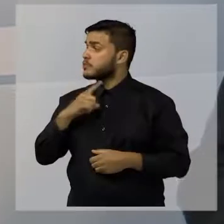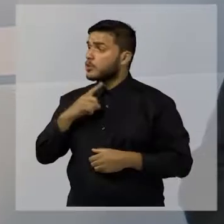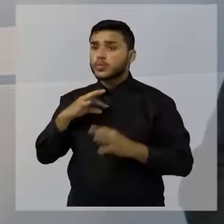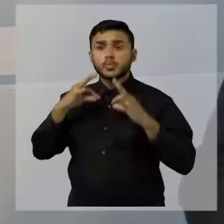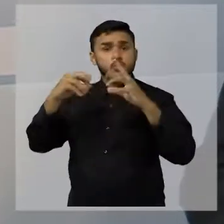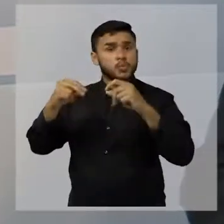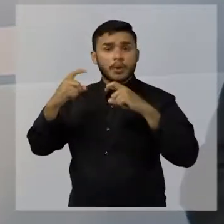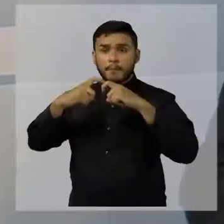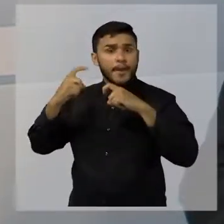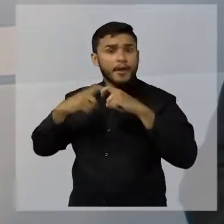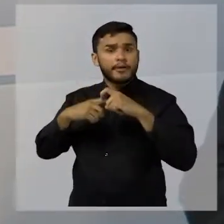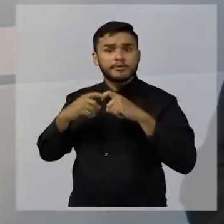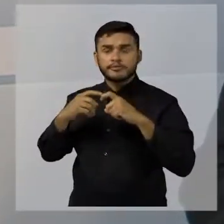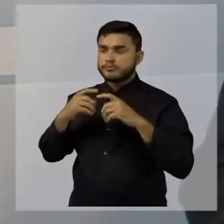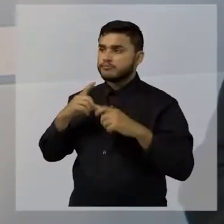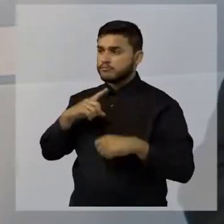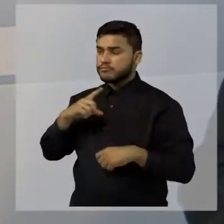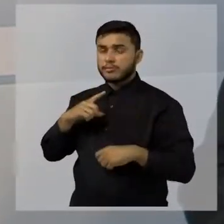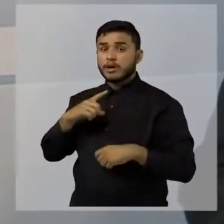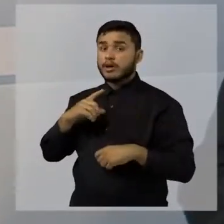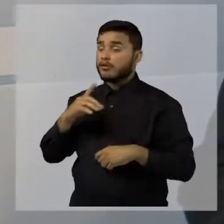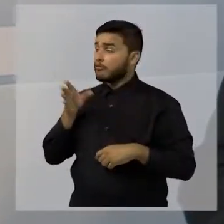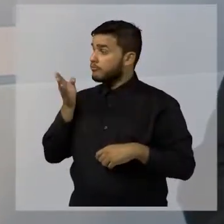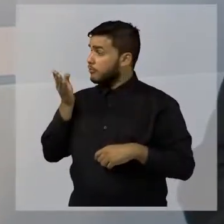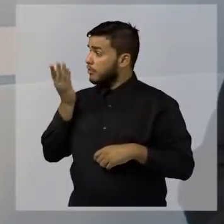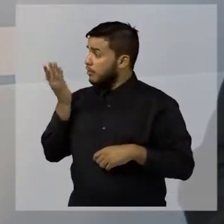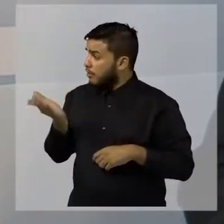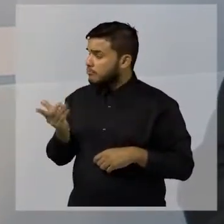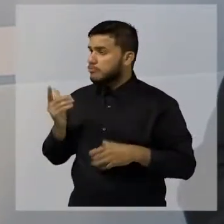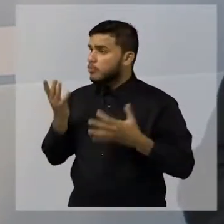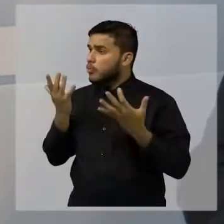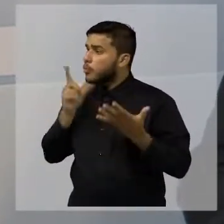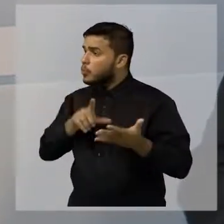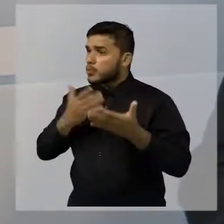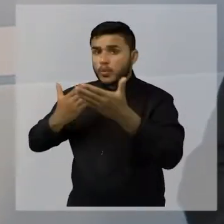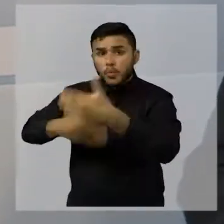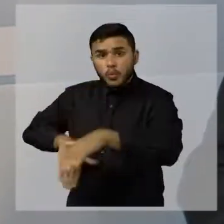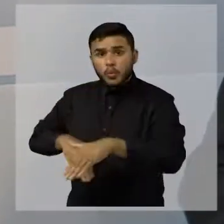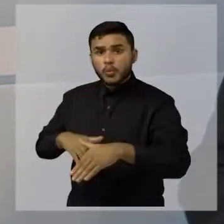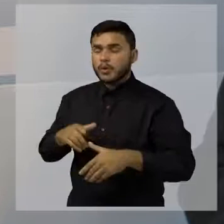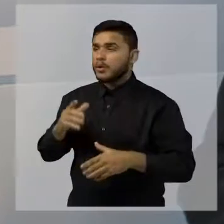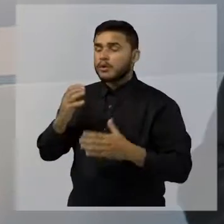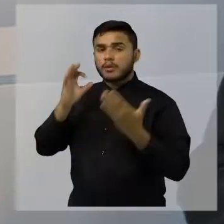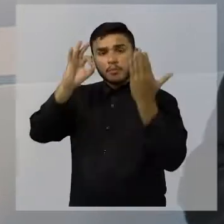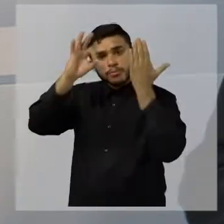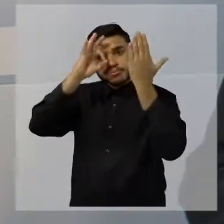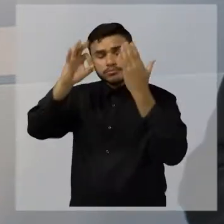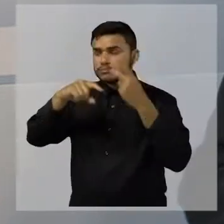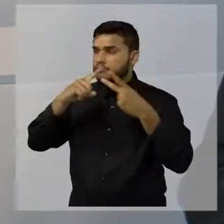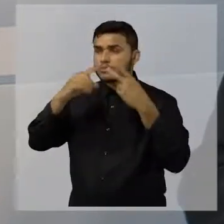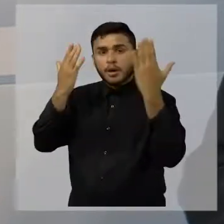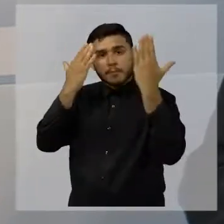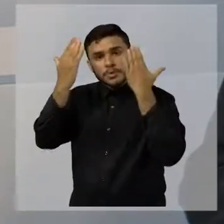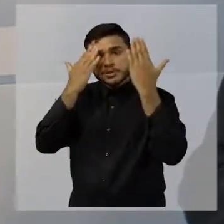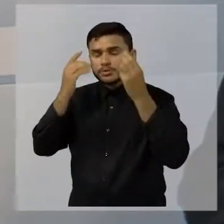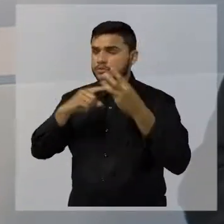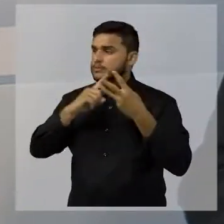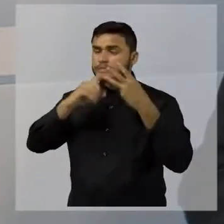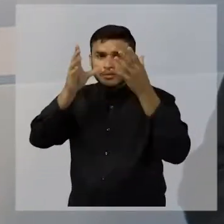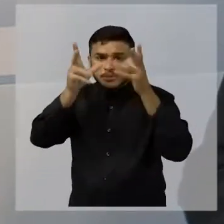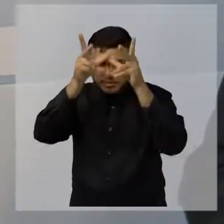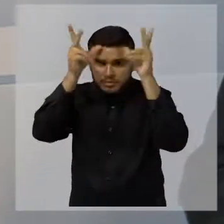medicamentos, também nos terminais. E, inclusive, concurso para psiquiatra, psicólogo, enfermeira,